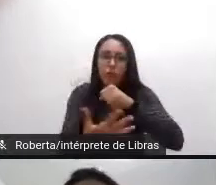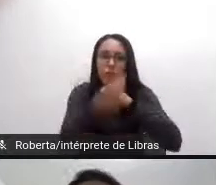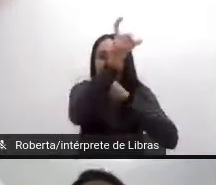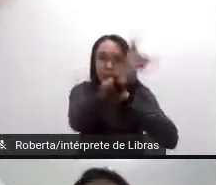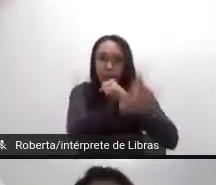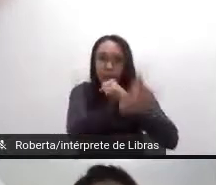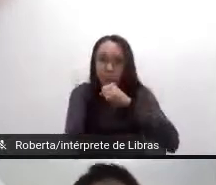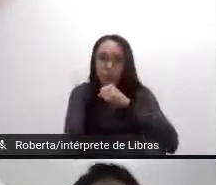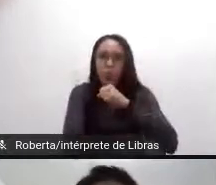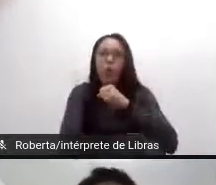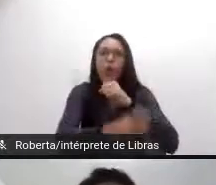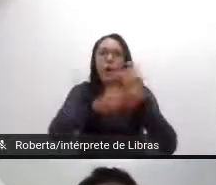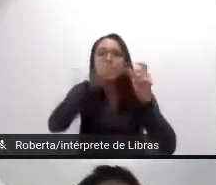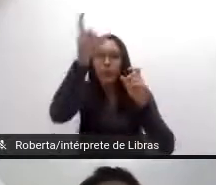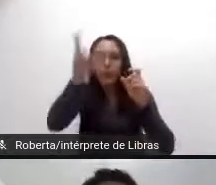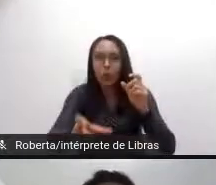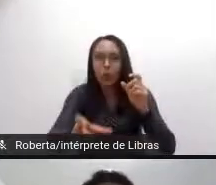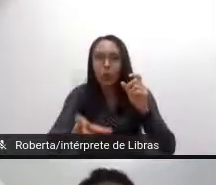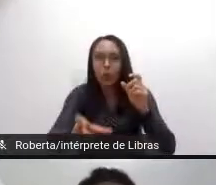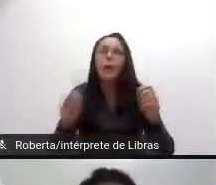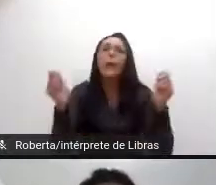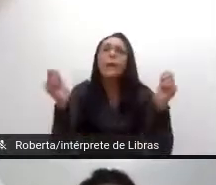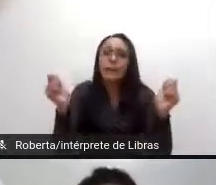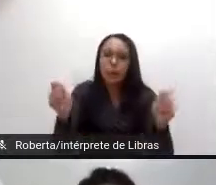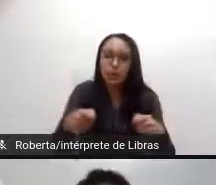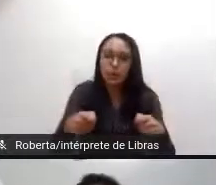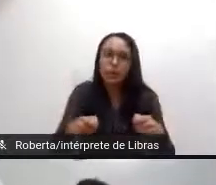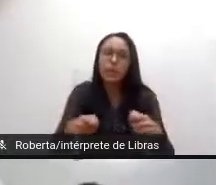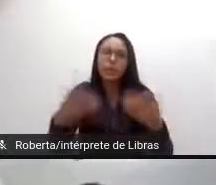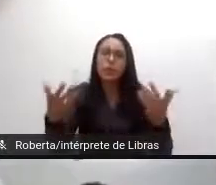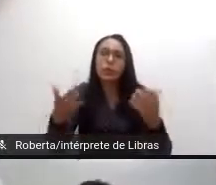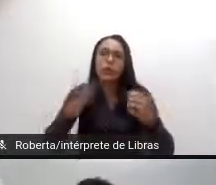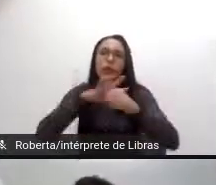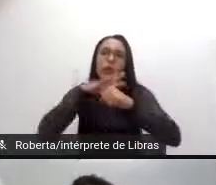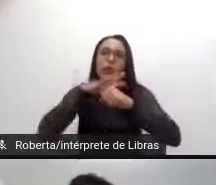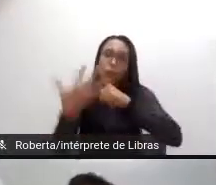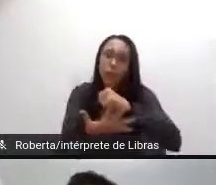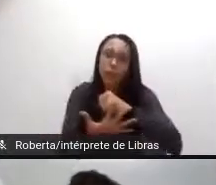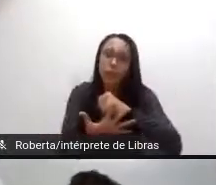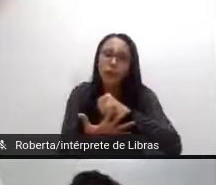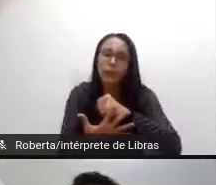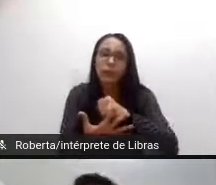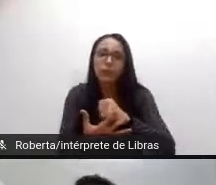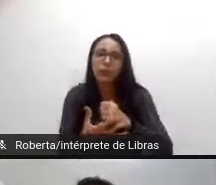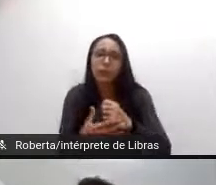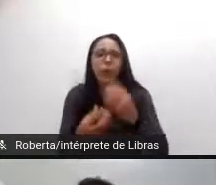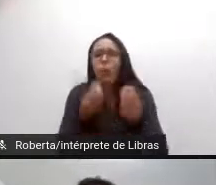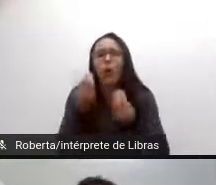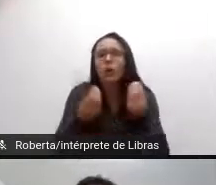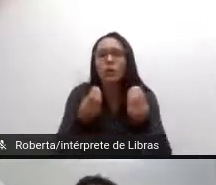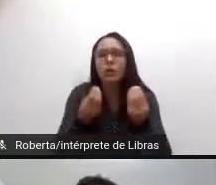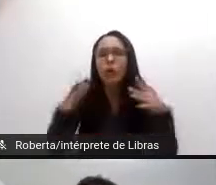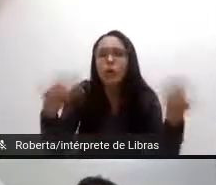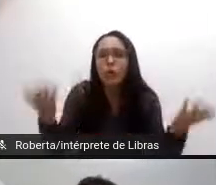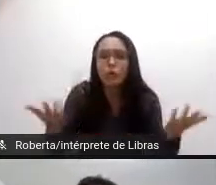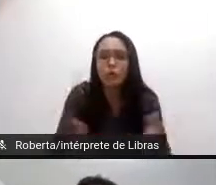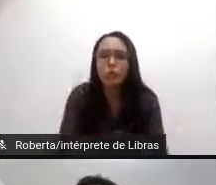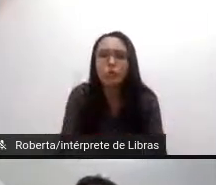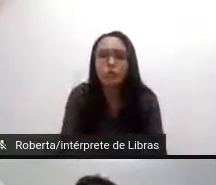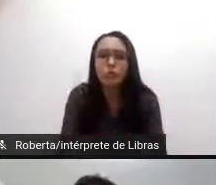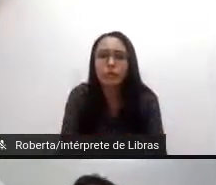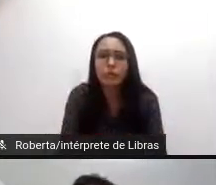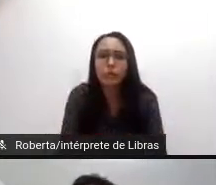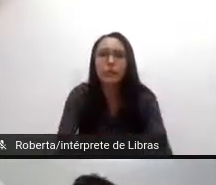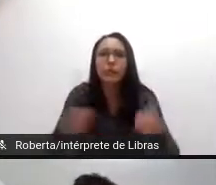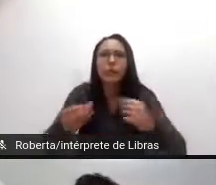outra, podendo causar a doença Covid-19, que a gente viu. E quais são eles? São a